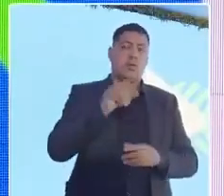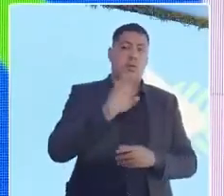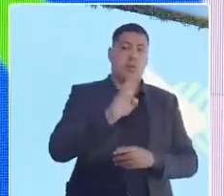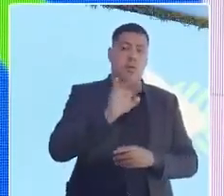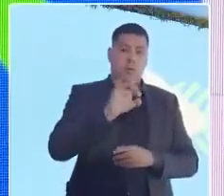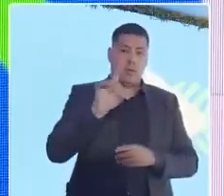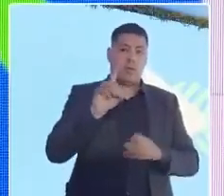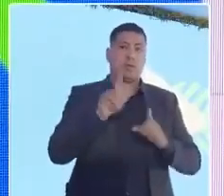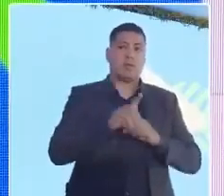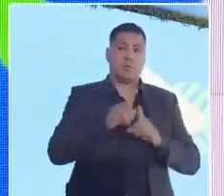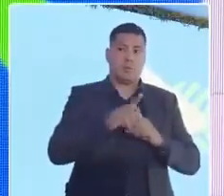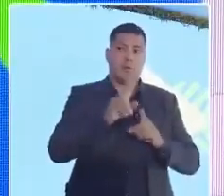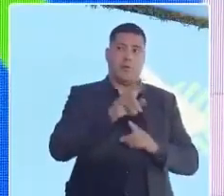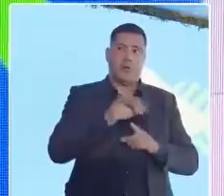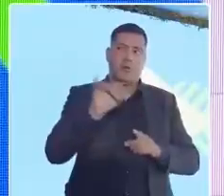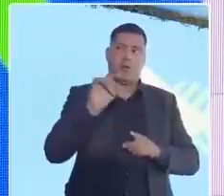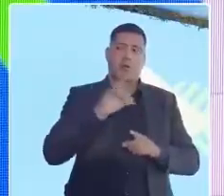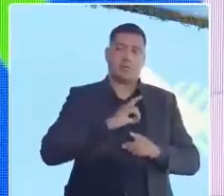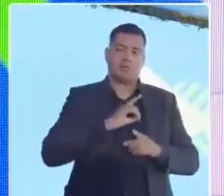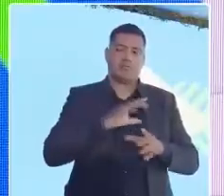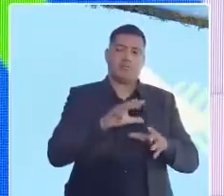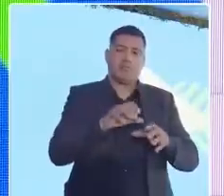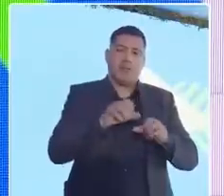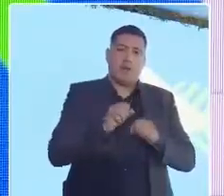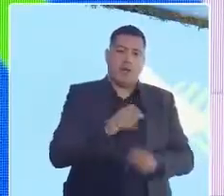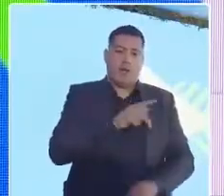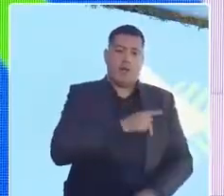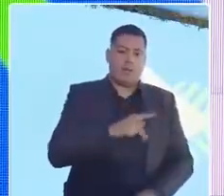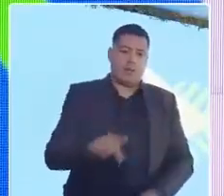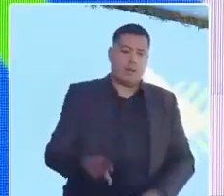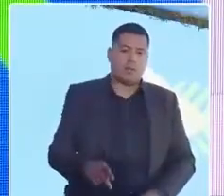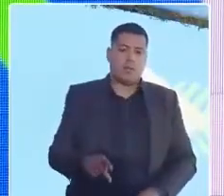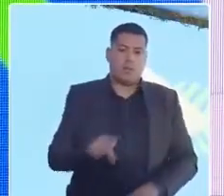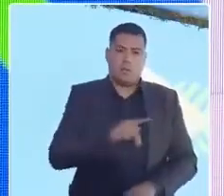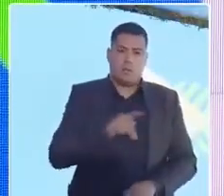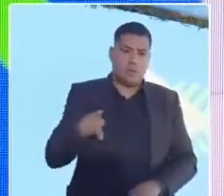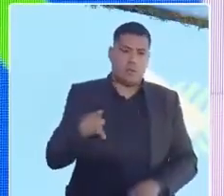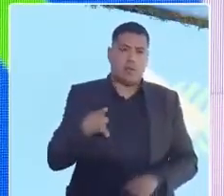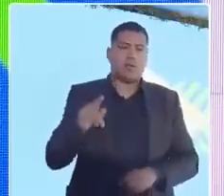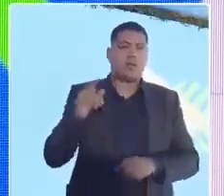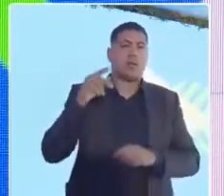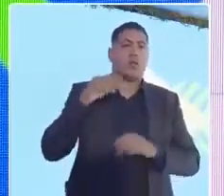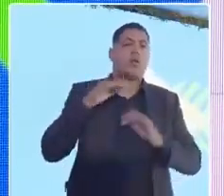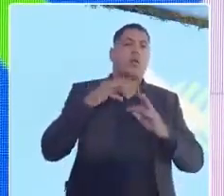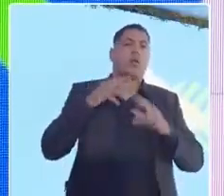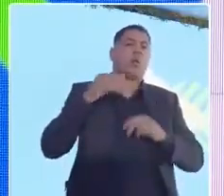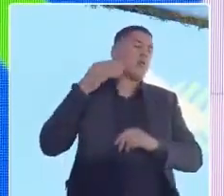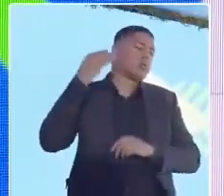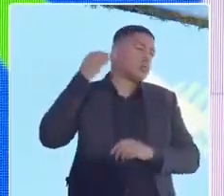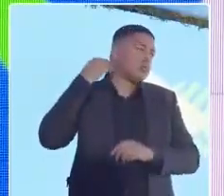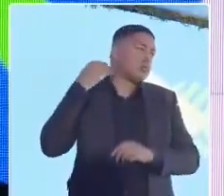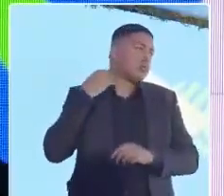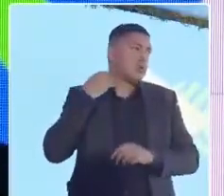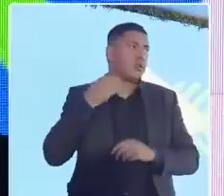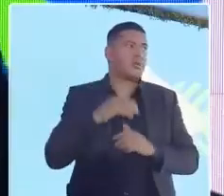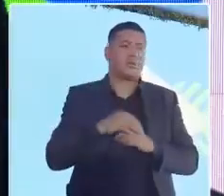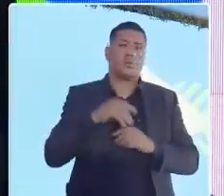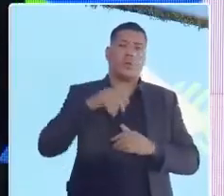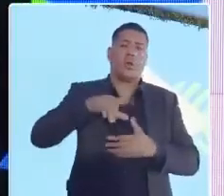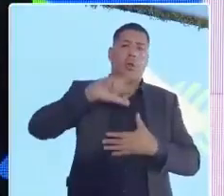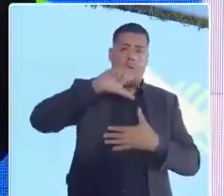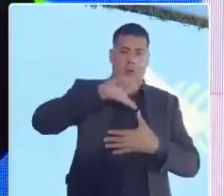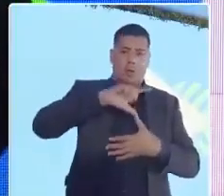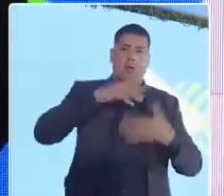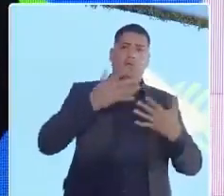também assumir a presidência dos bancos multilaterais de desenvolvimento nós vamos trabalhar